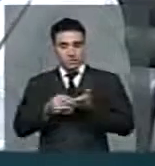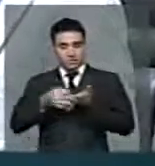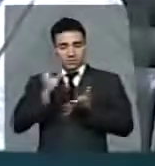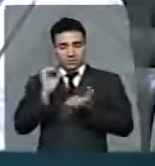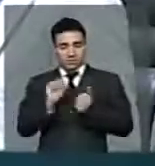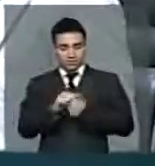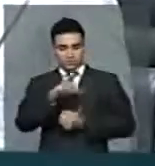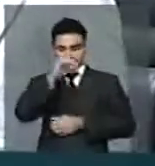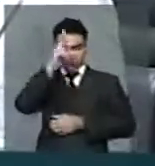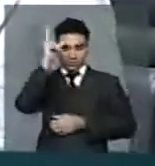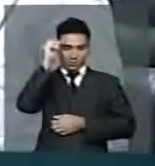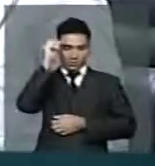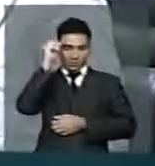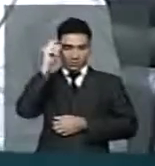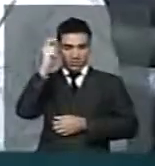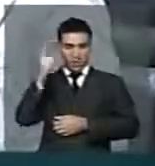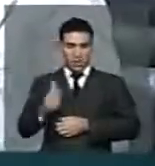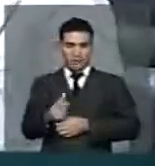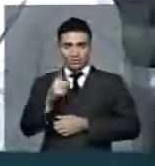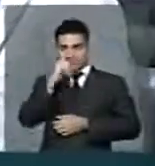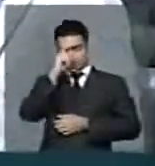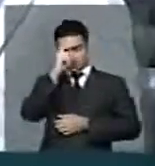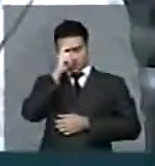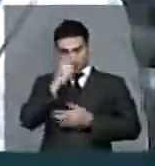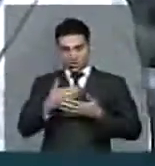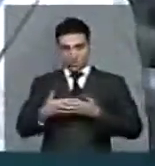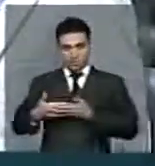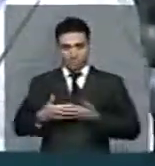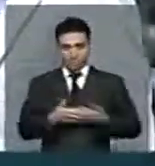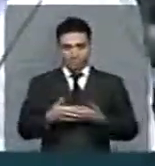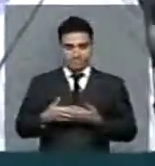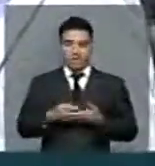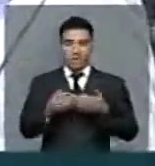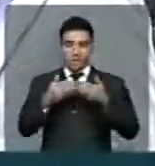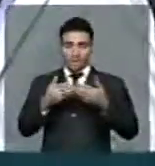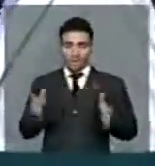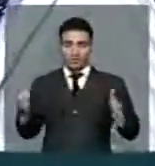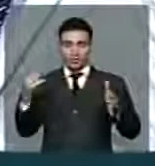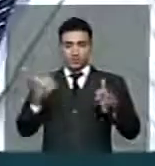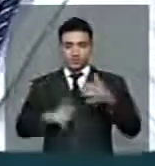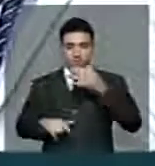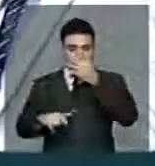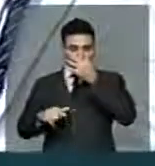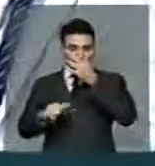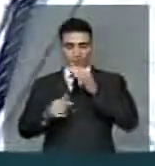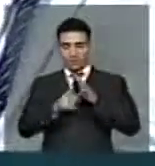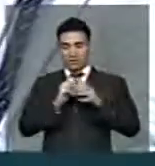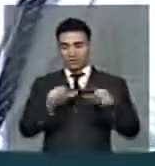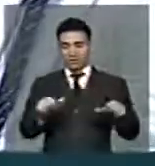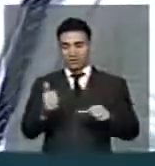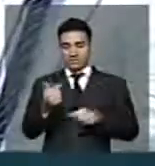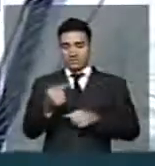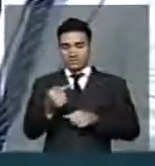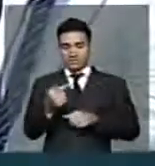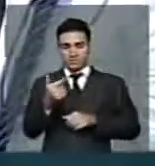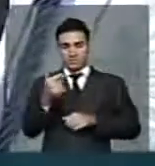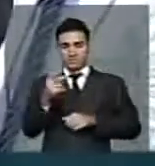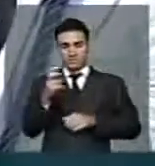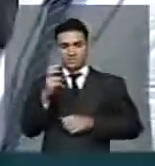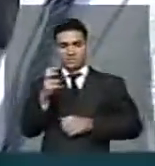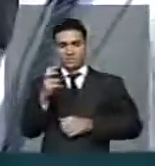prefeito lá na maternidade de Carapina, quando ele reabriu a maternidade, passando de 17 para 25 leitos,